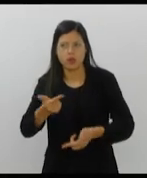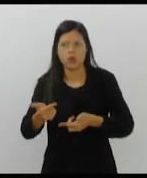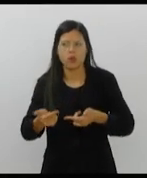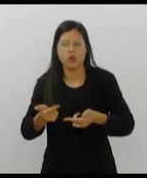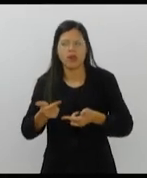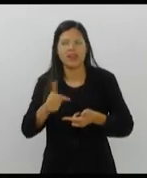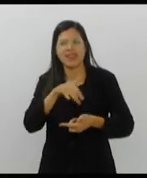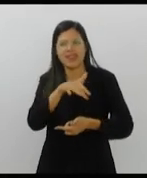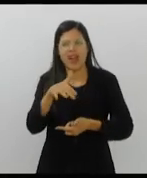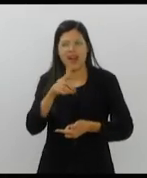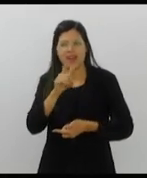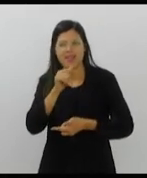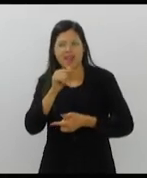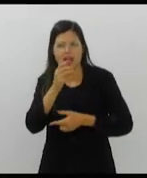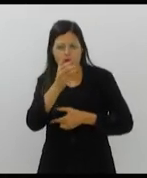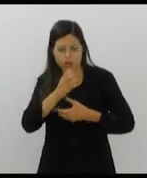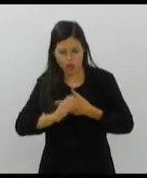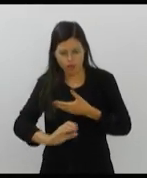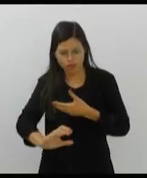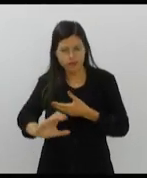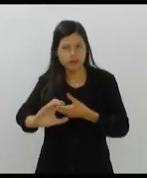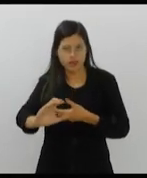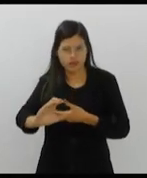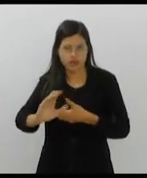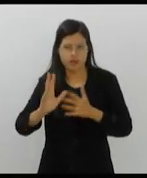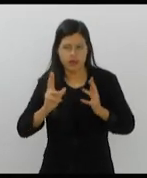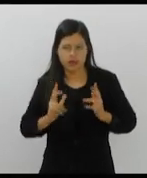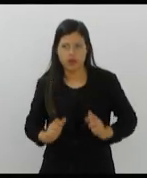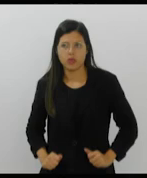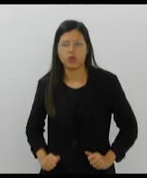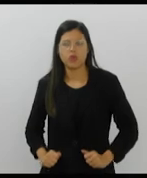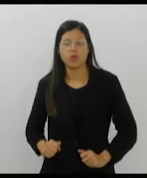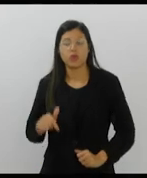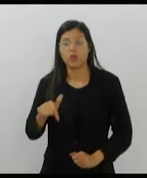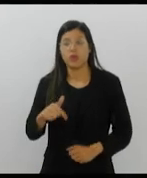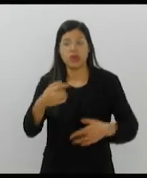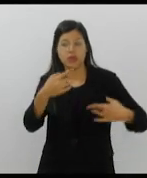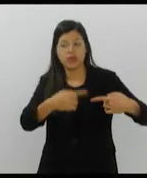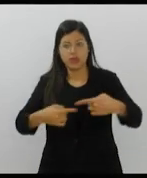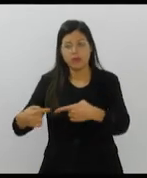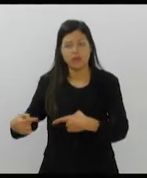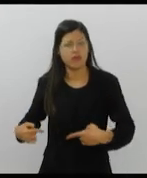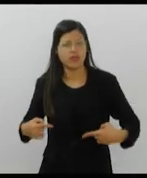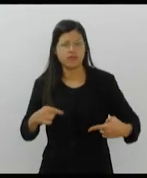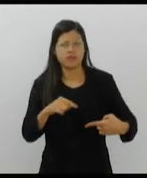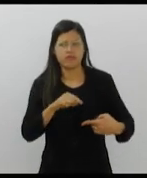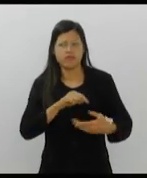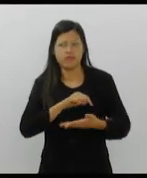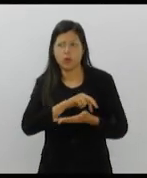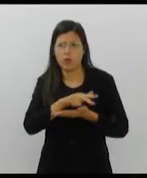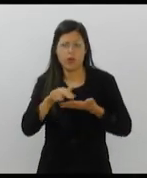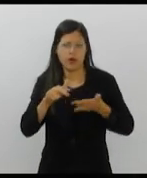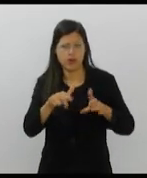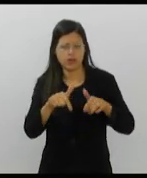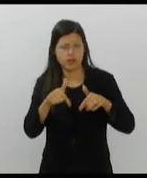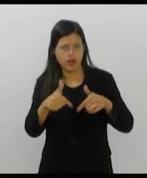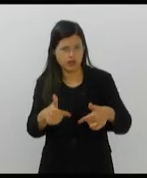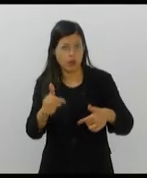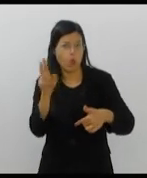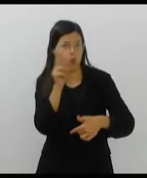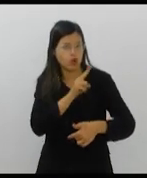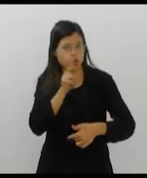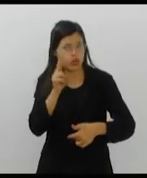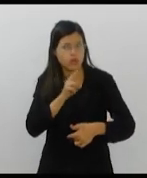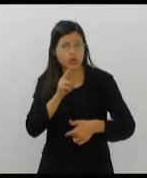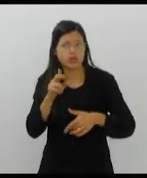saneamento, organizado pelo seu sindicato, o Sintissama, que debateu uma série de medidas urgentes e emergentes e contou